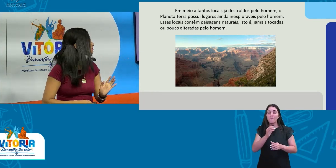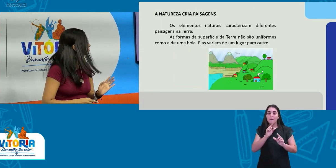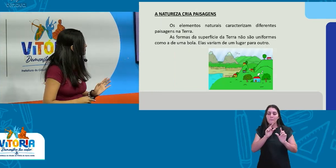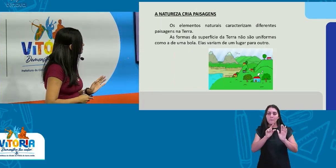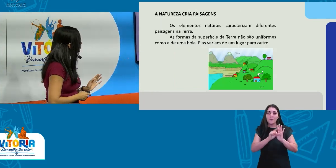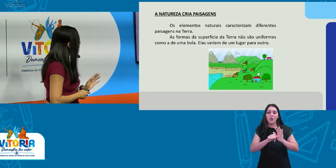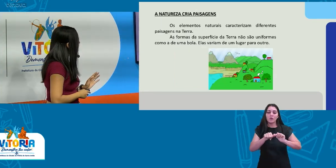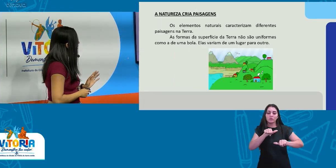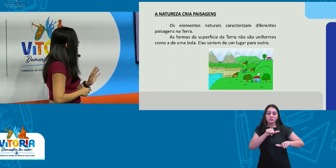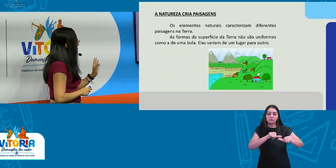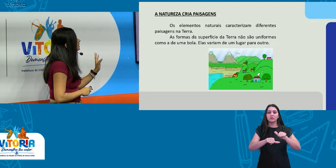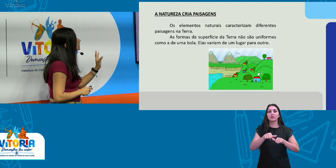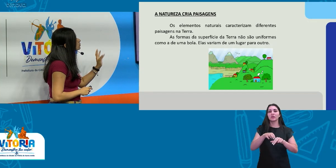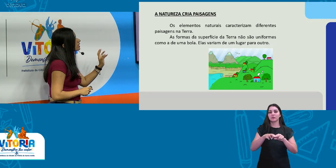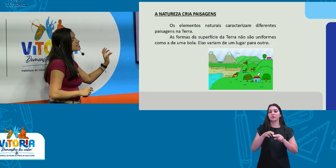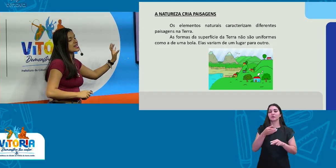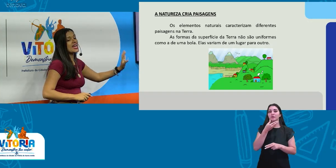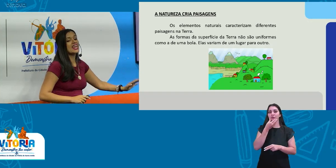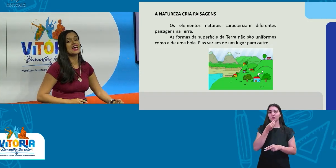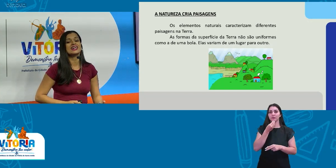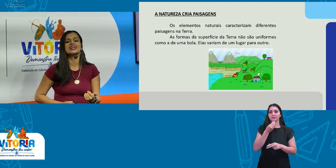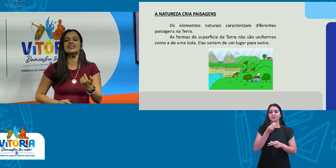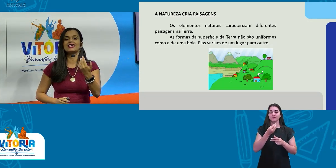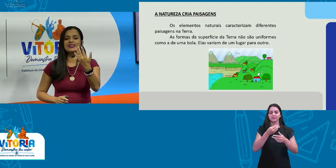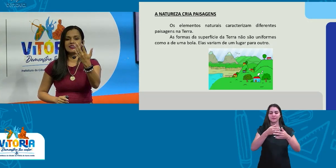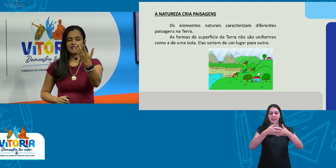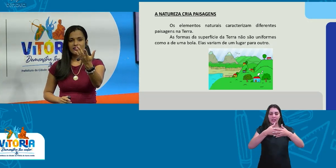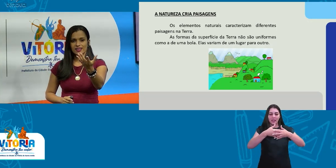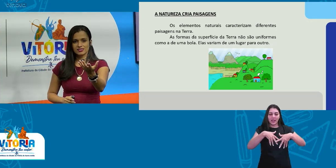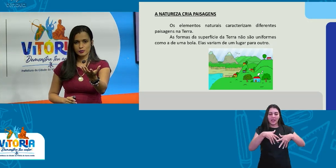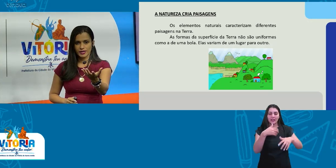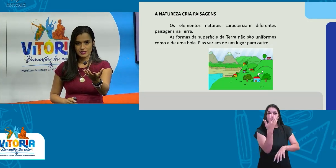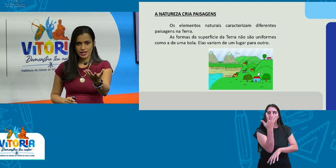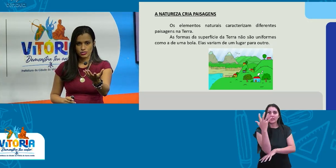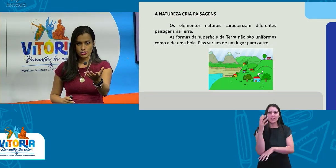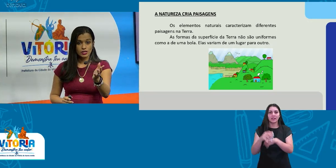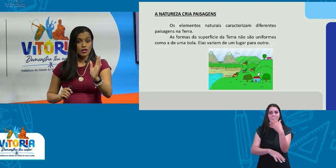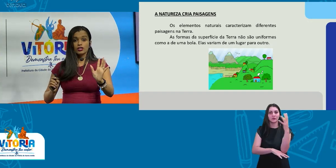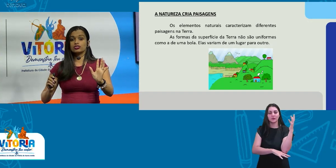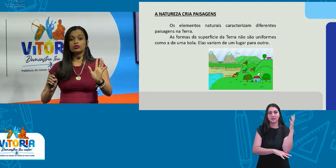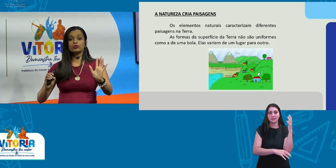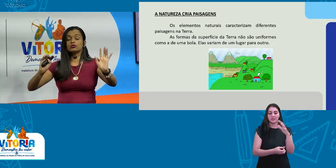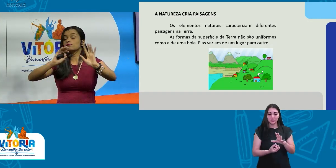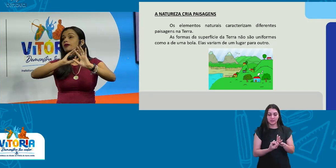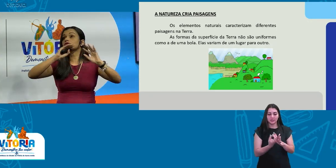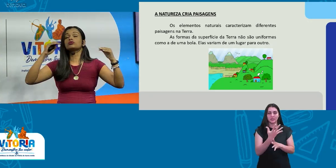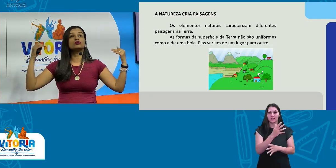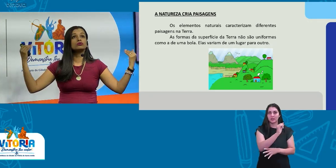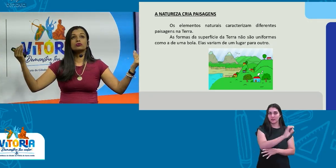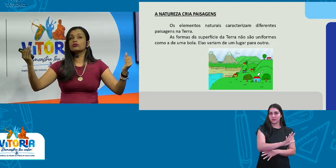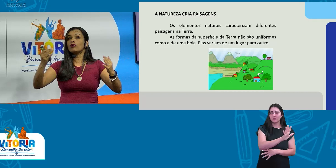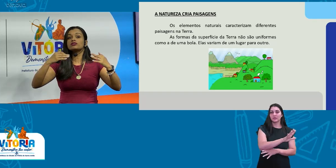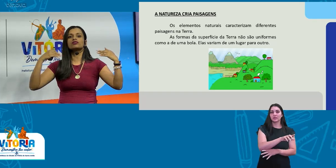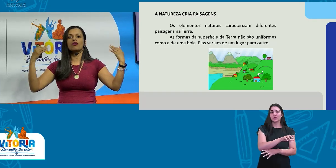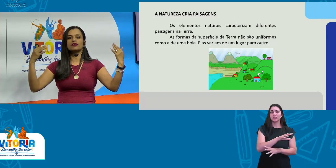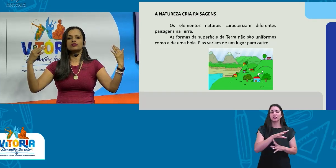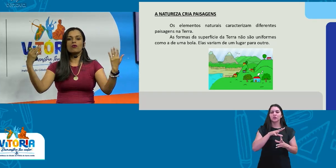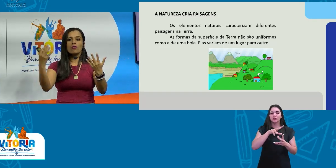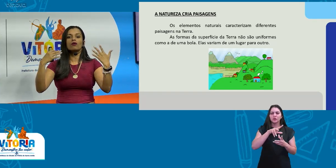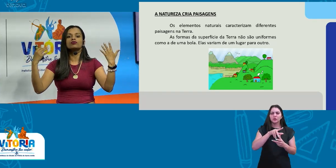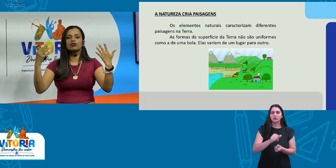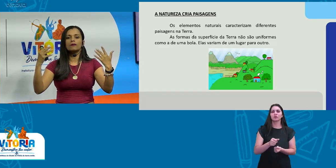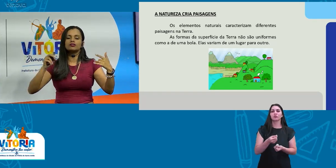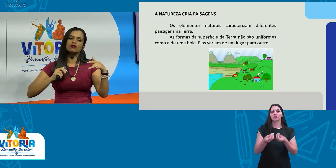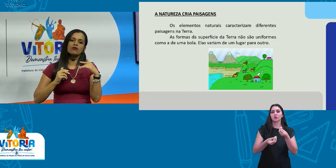homem. A natureza, ela cria essas paisagens. Antes de tudo, para tudo no mundo, onde se